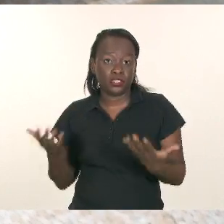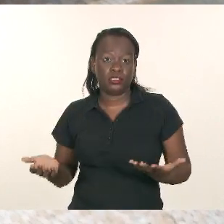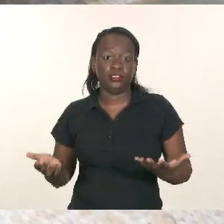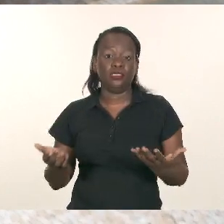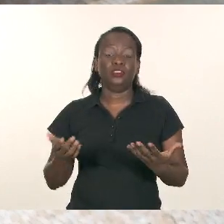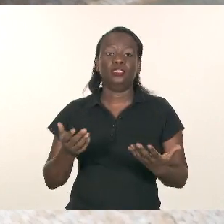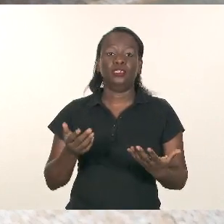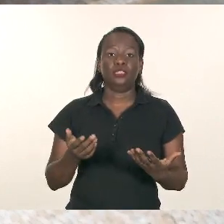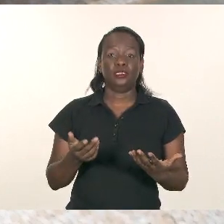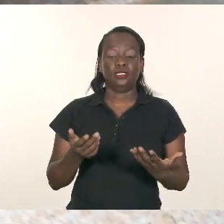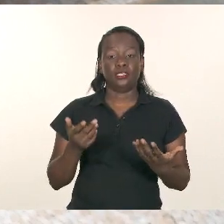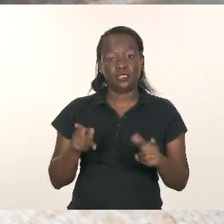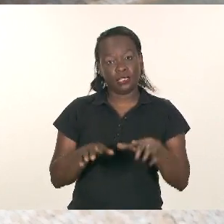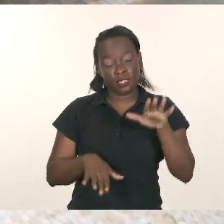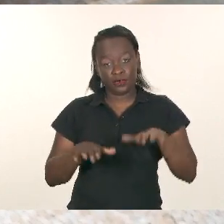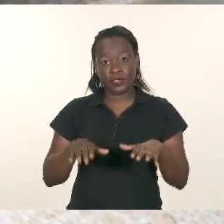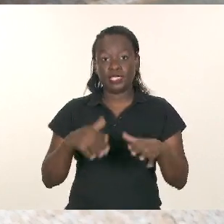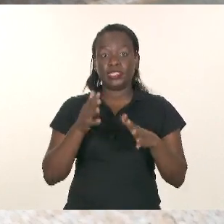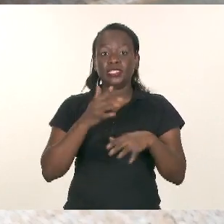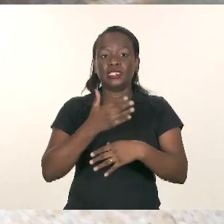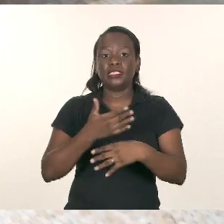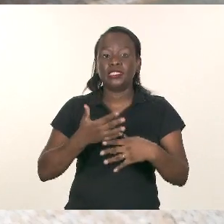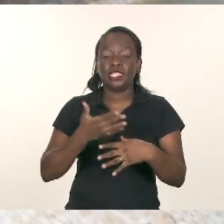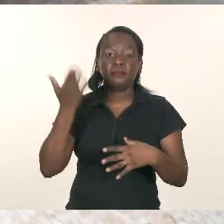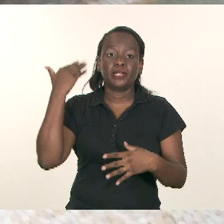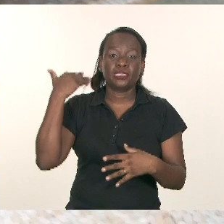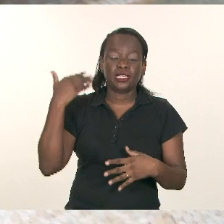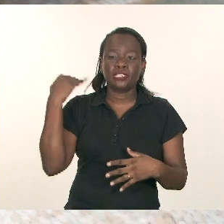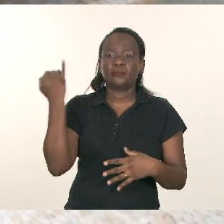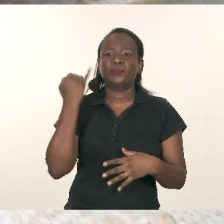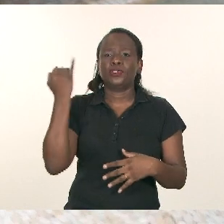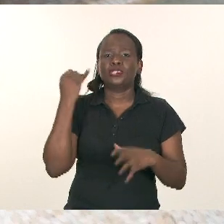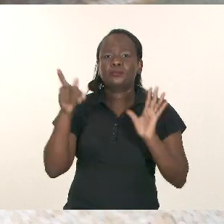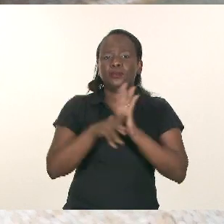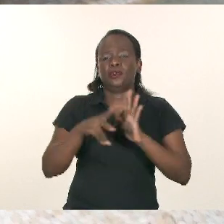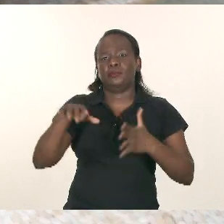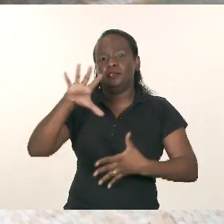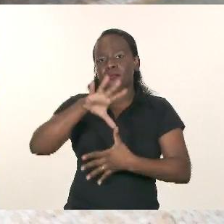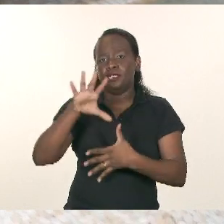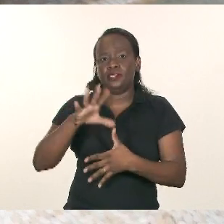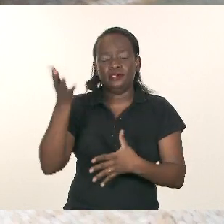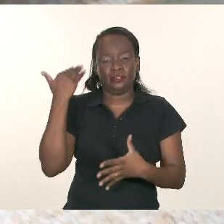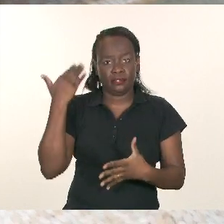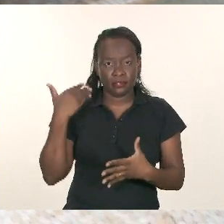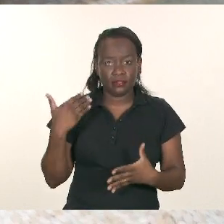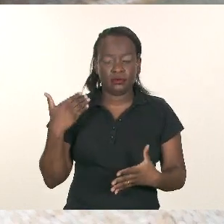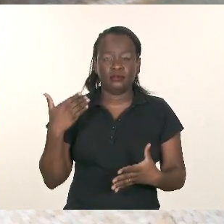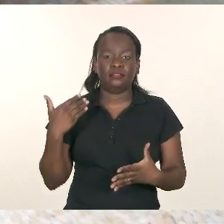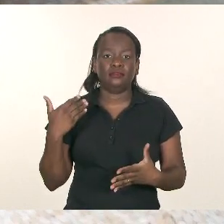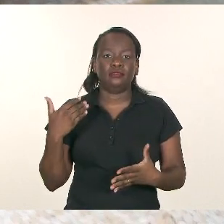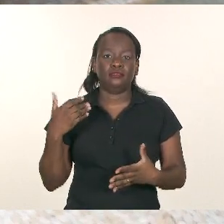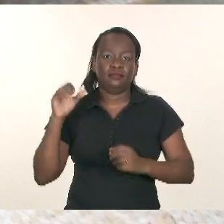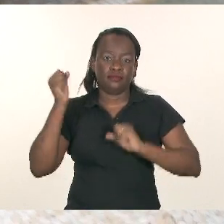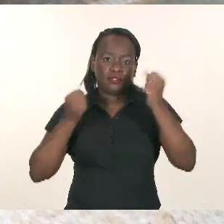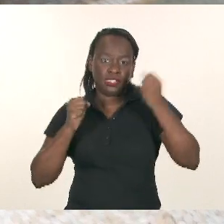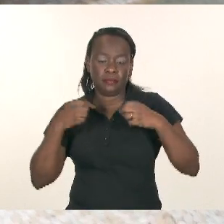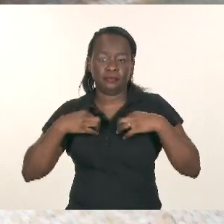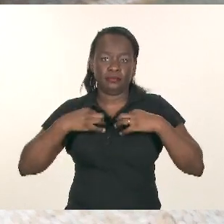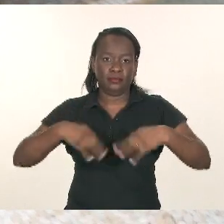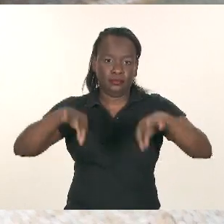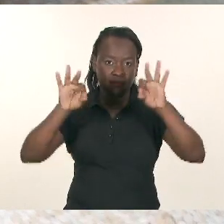Petrópolis foi talvez a cidade mais importante da América do ponto de vista da indústria